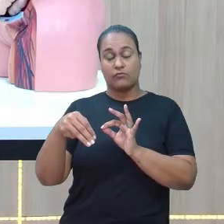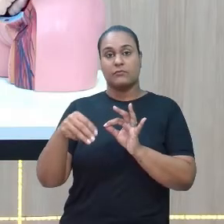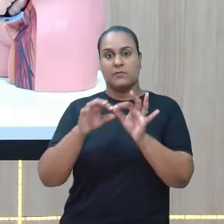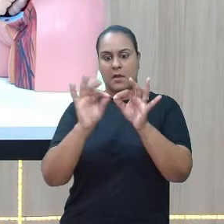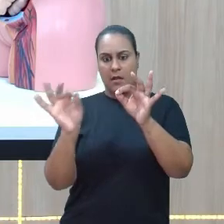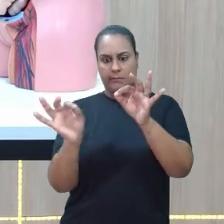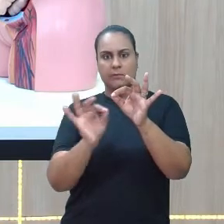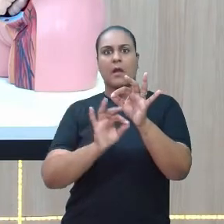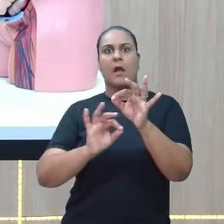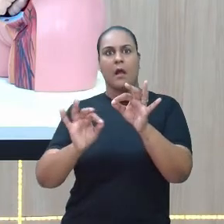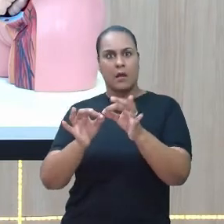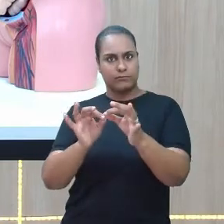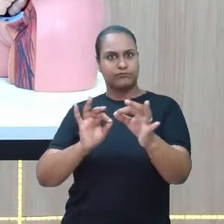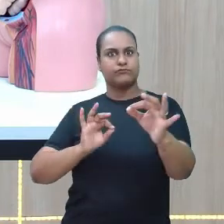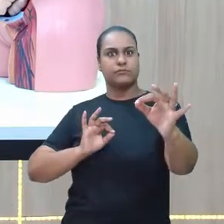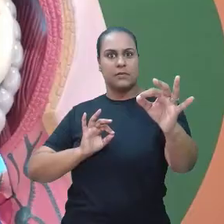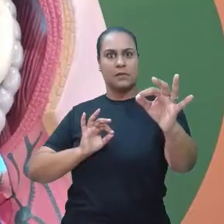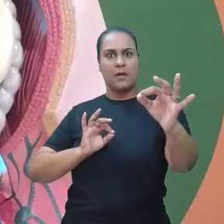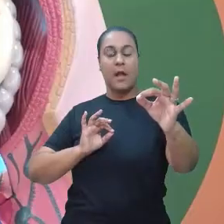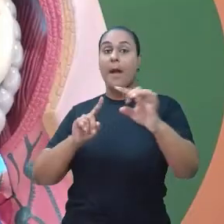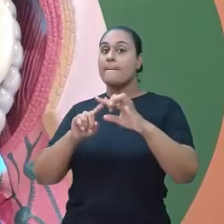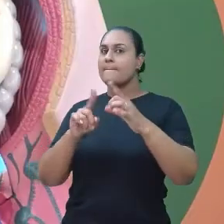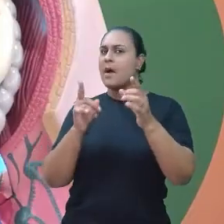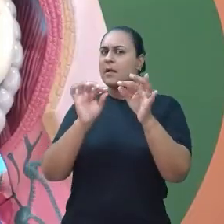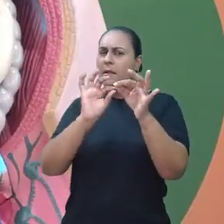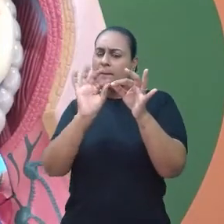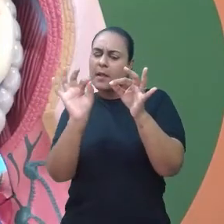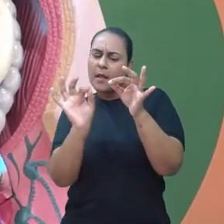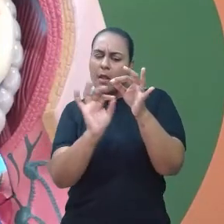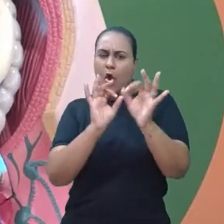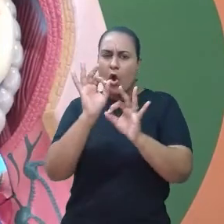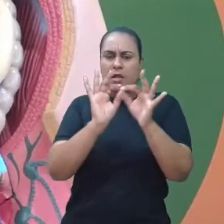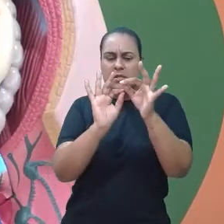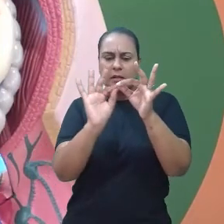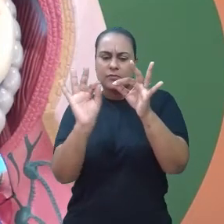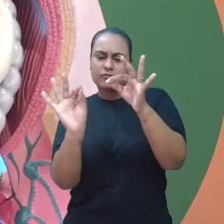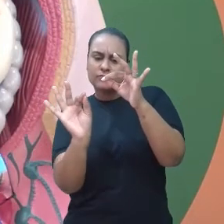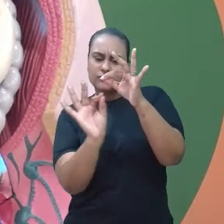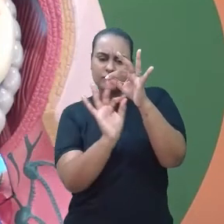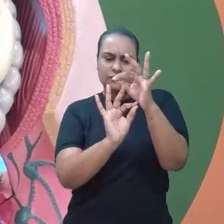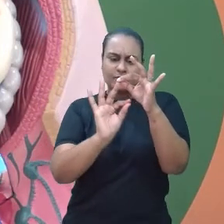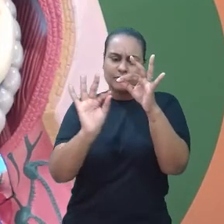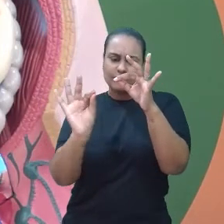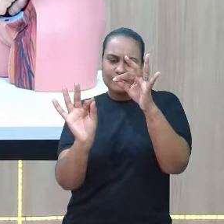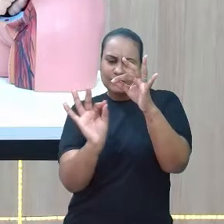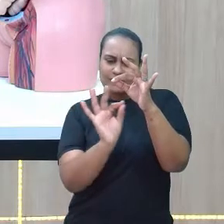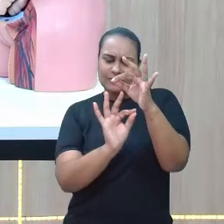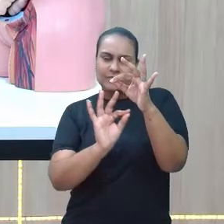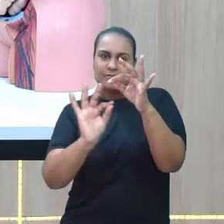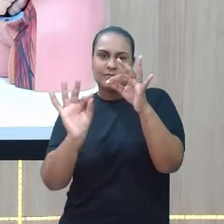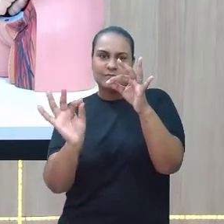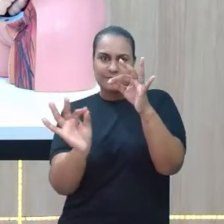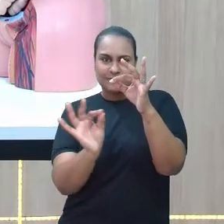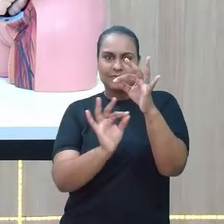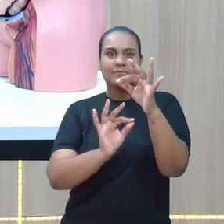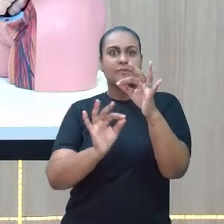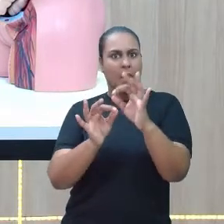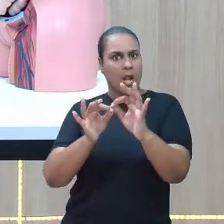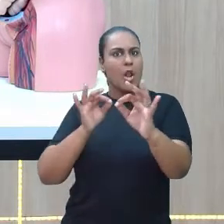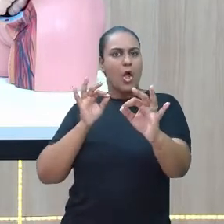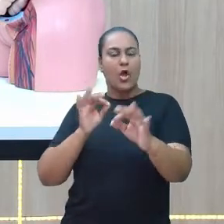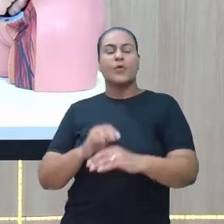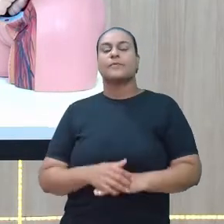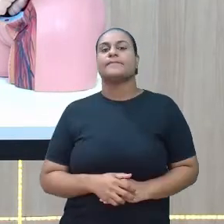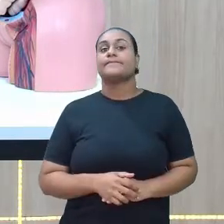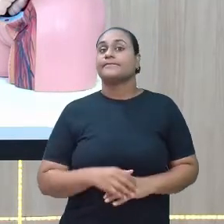é grande, né? Ele é grande, mas ele está bem entrelaçado aqui, tá vendo? Então, ele é tubo bem longo. E